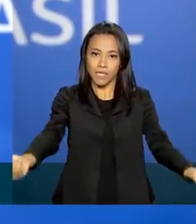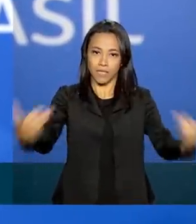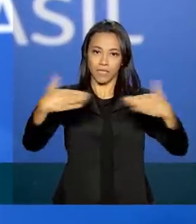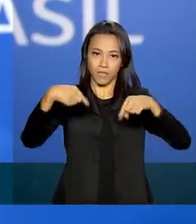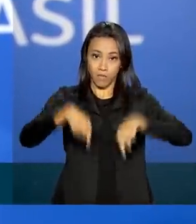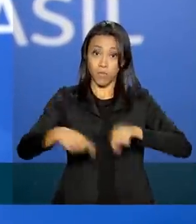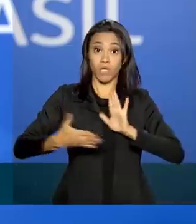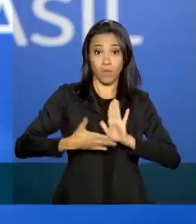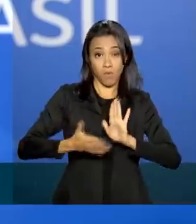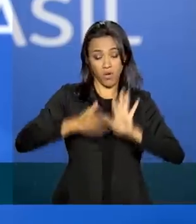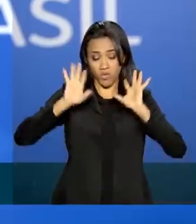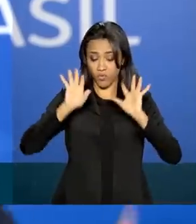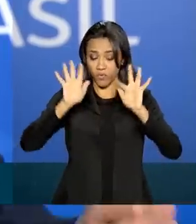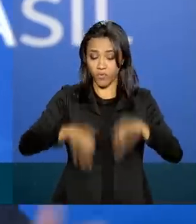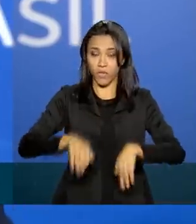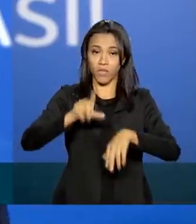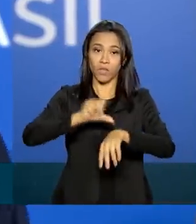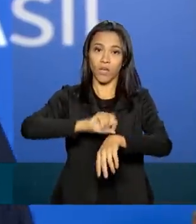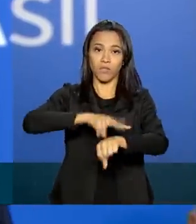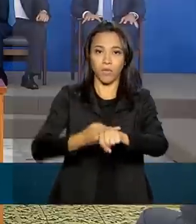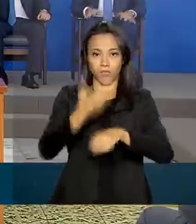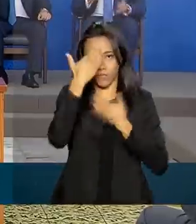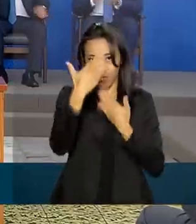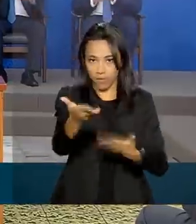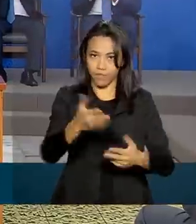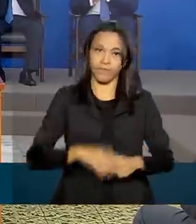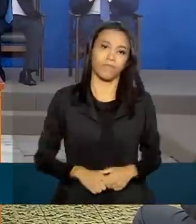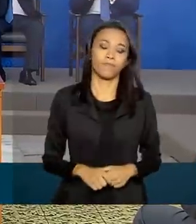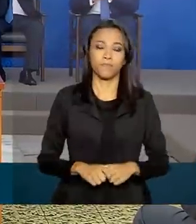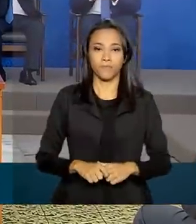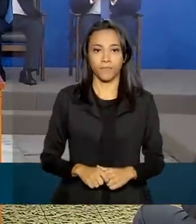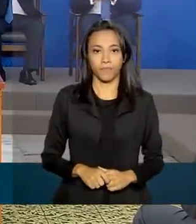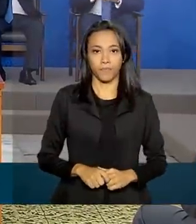proposta que colocou um fim no horário de verão muito obrigado